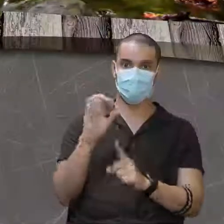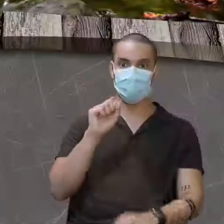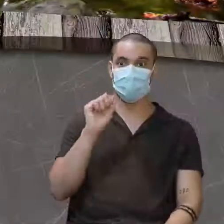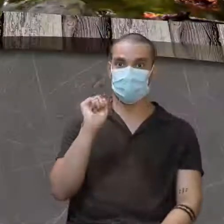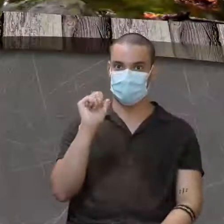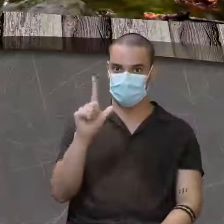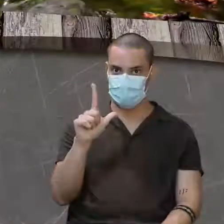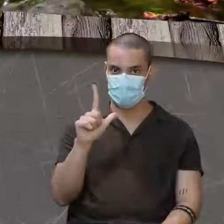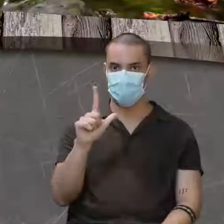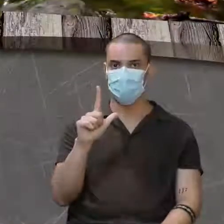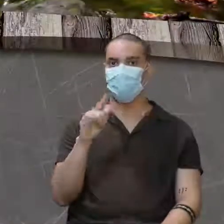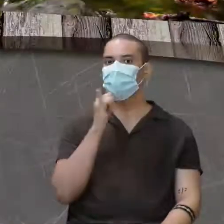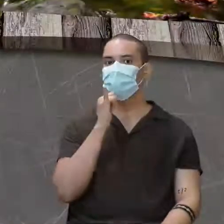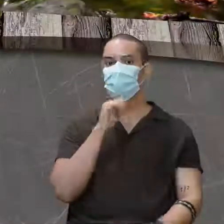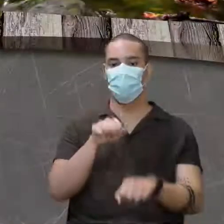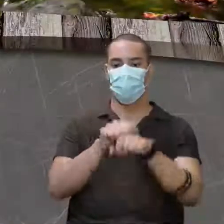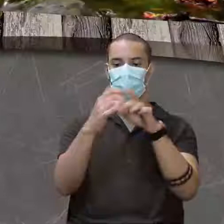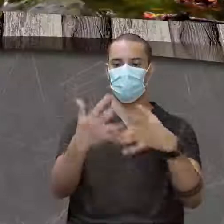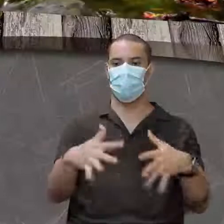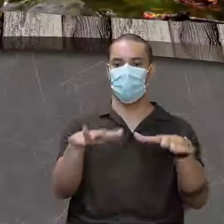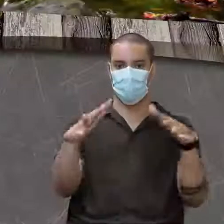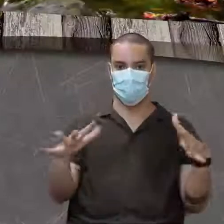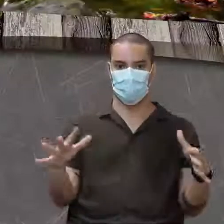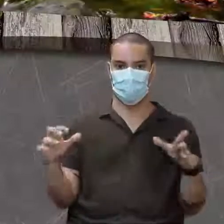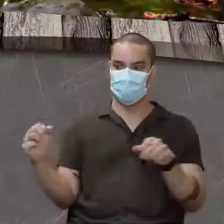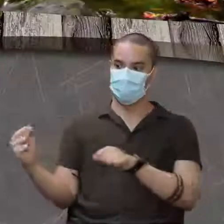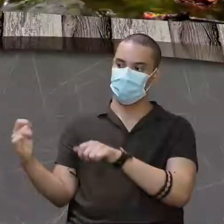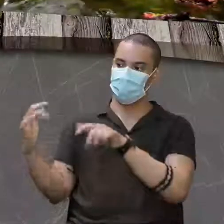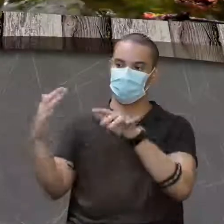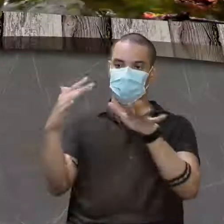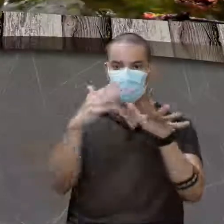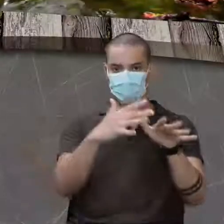né, a água do mar entrar nesses ambientes